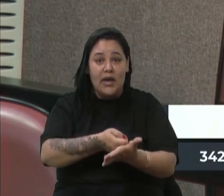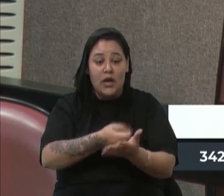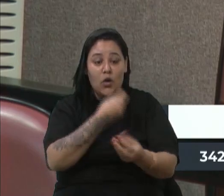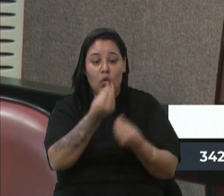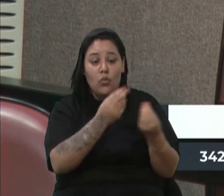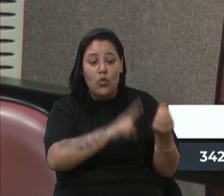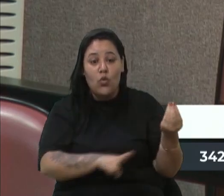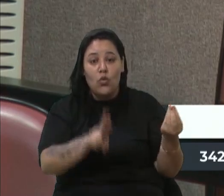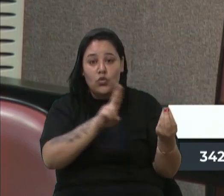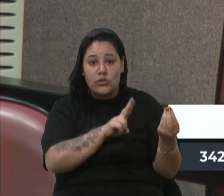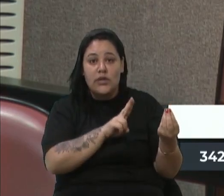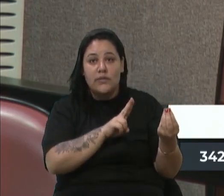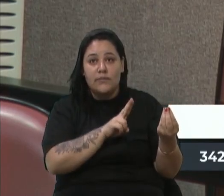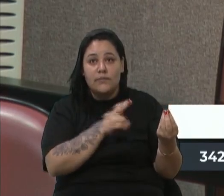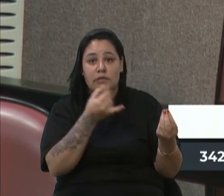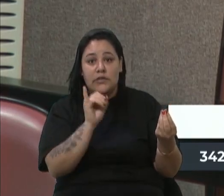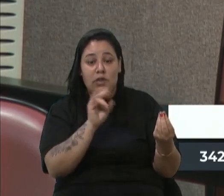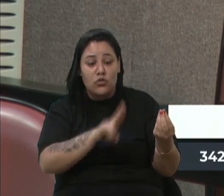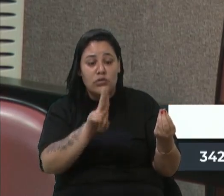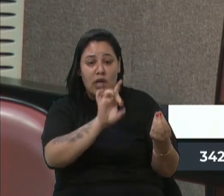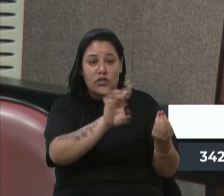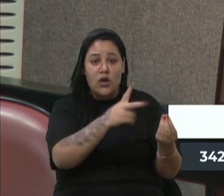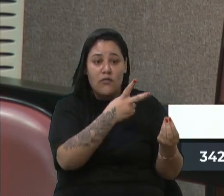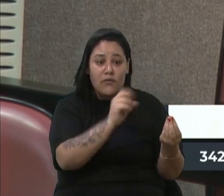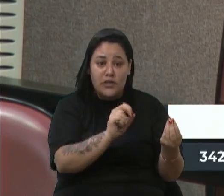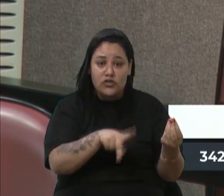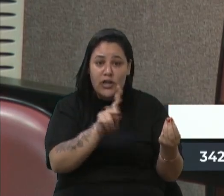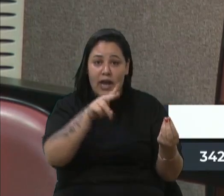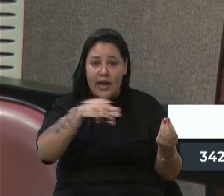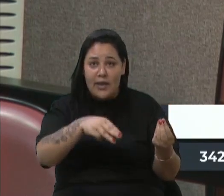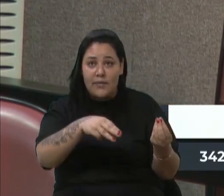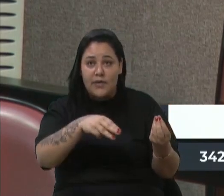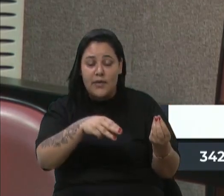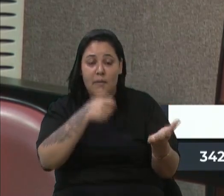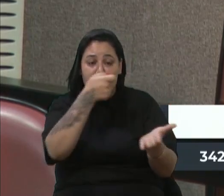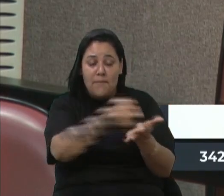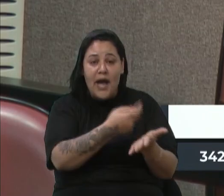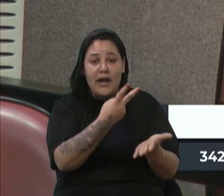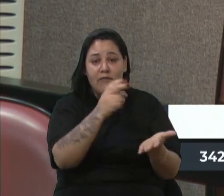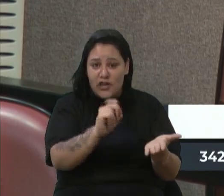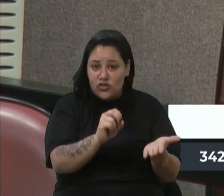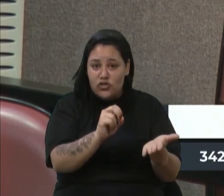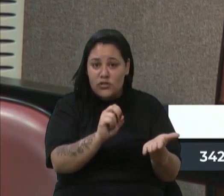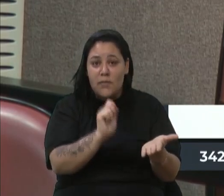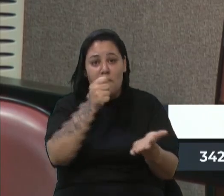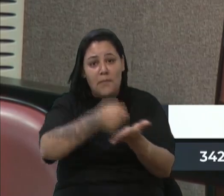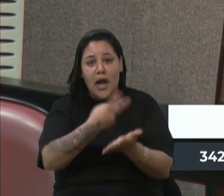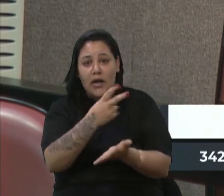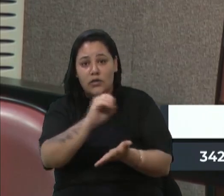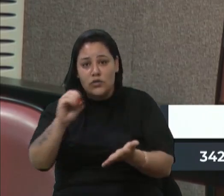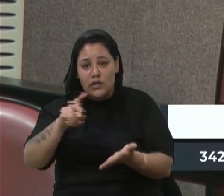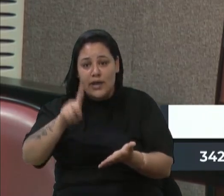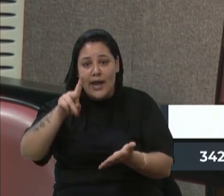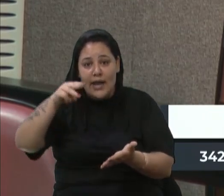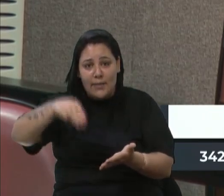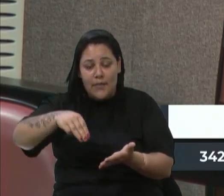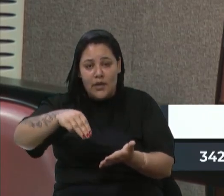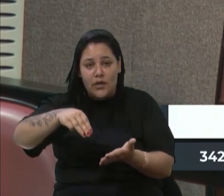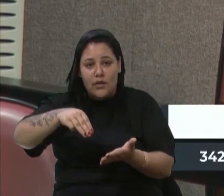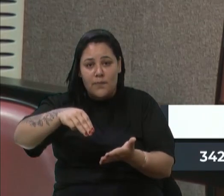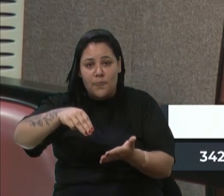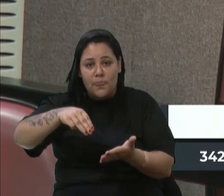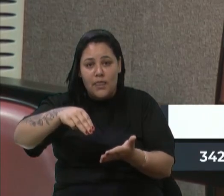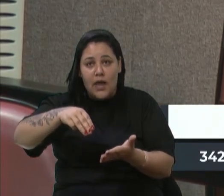rodovia. Se utilizarem só 20 quilômetros, vão pagar um valor sobre 20 quilômetros. Se for 200 quilômetros, sobre 200 quilômetros. Assim, a gente consegue